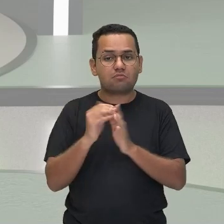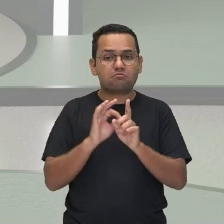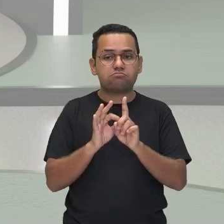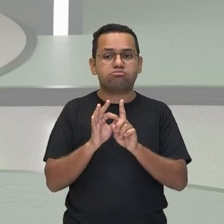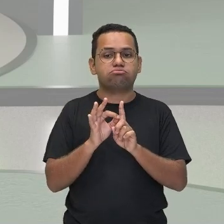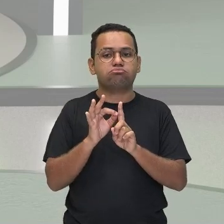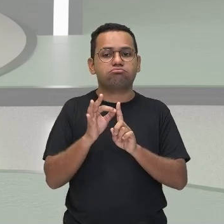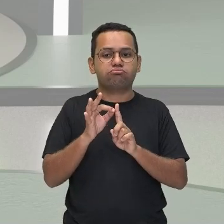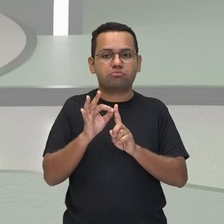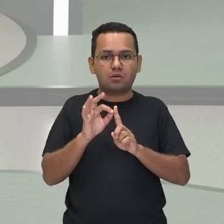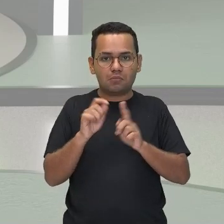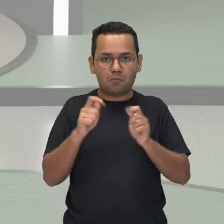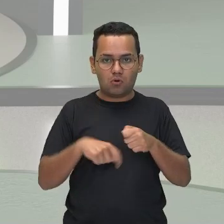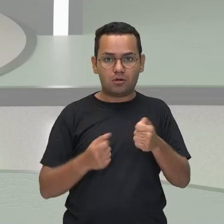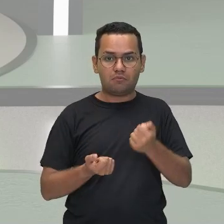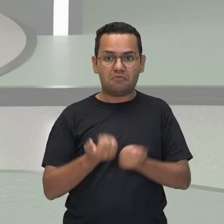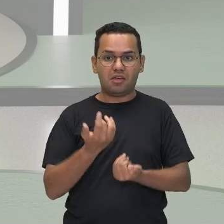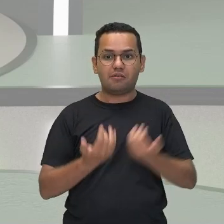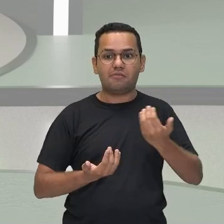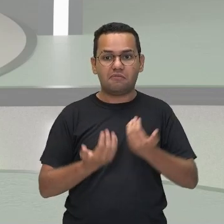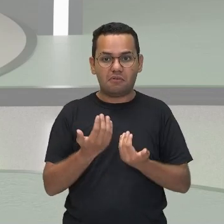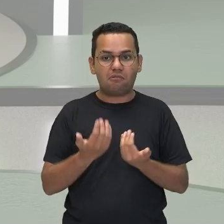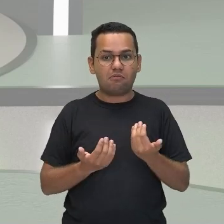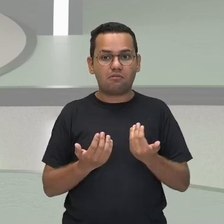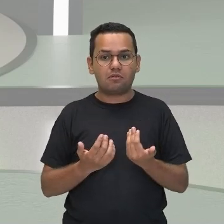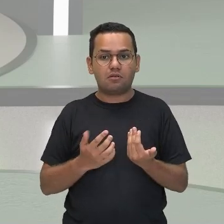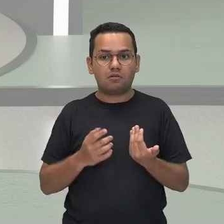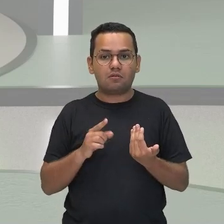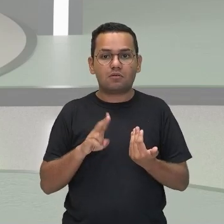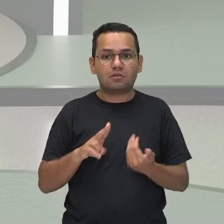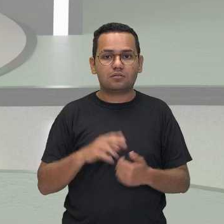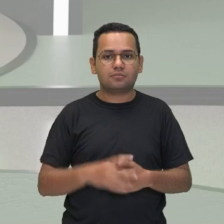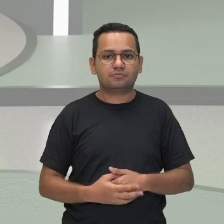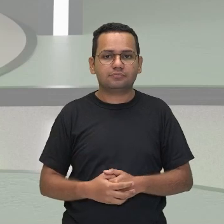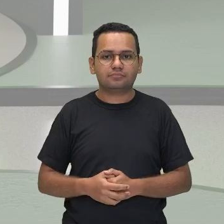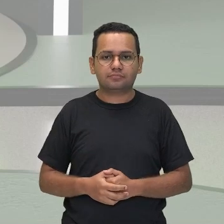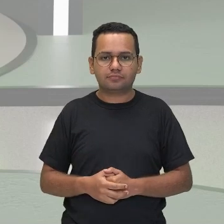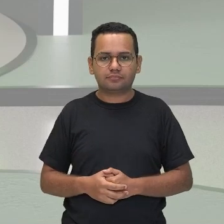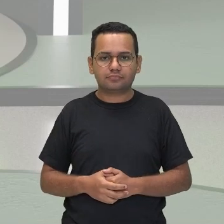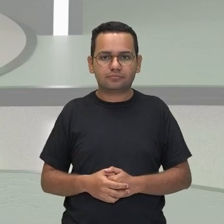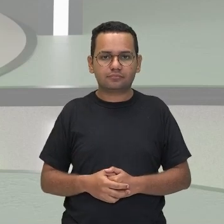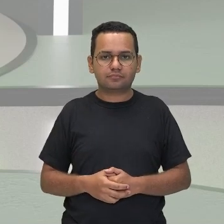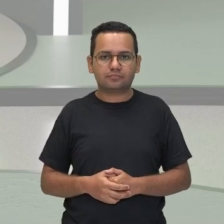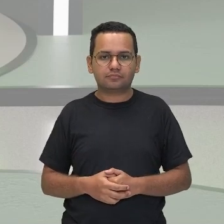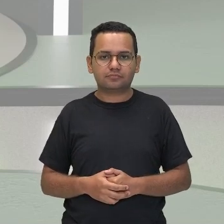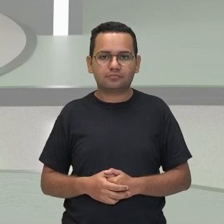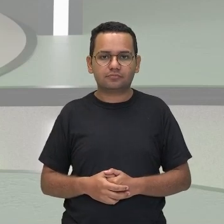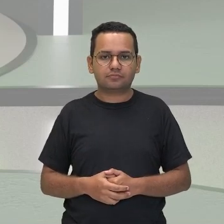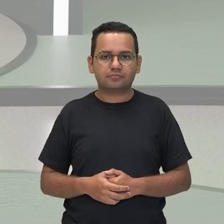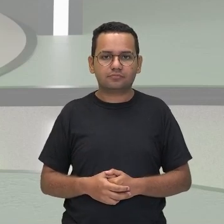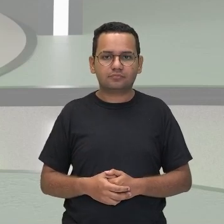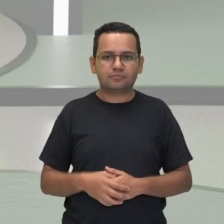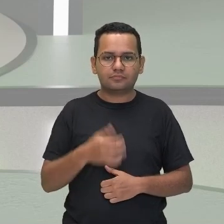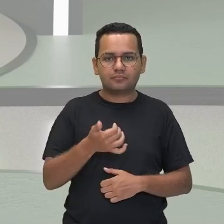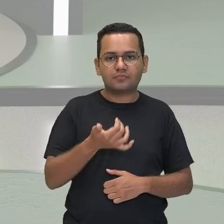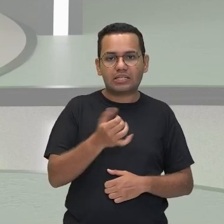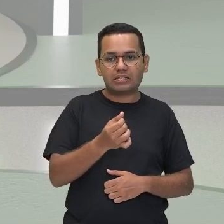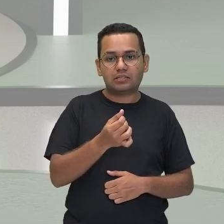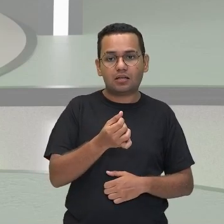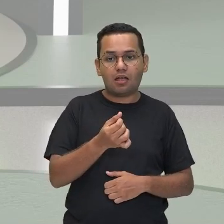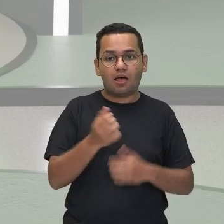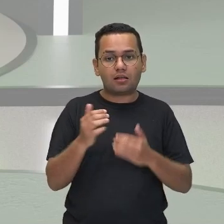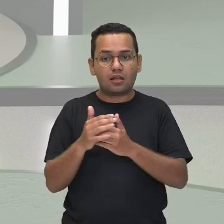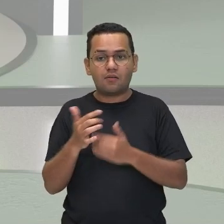para ferver, para atingir o ponto de ebulição, aqueles elementos que têm ali entre 16 e 20 átomos